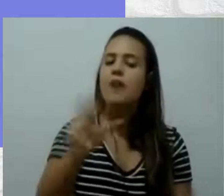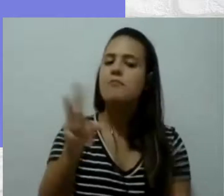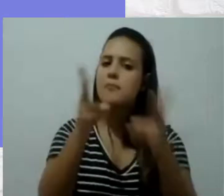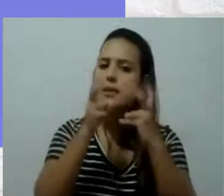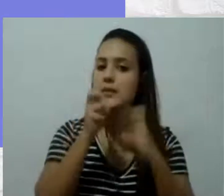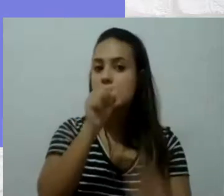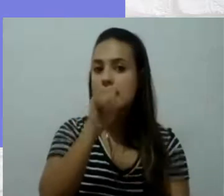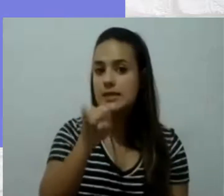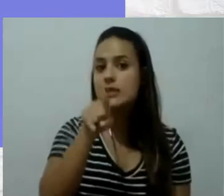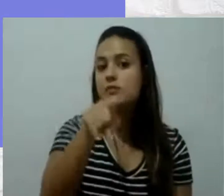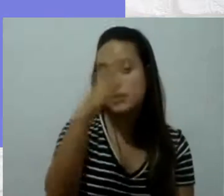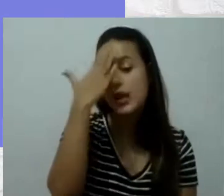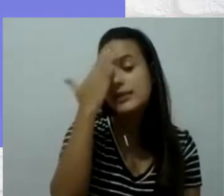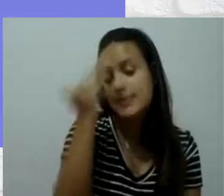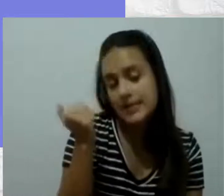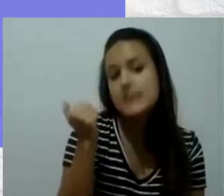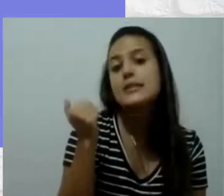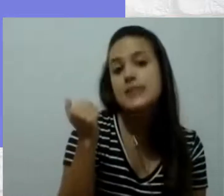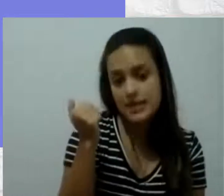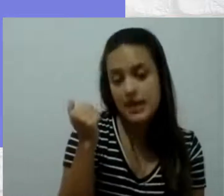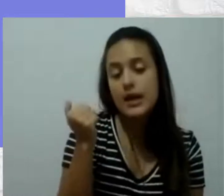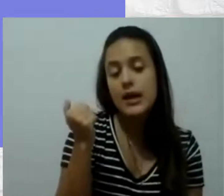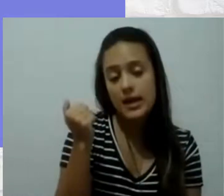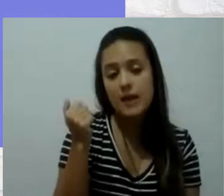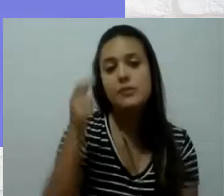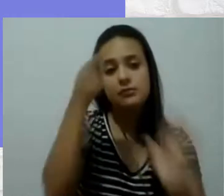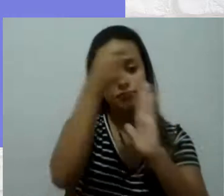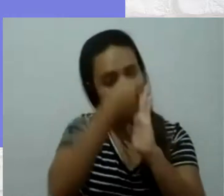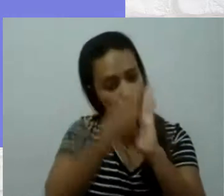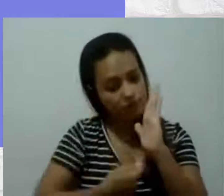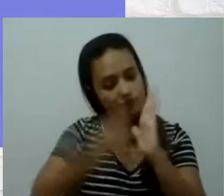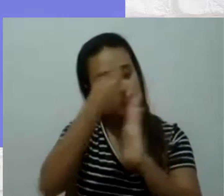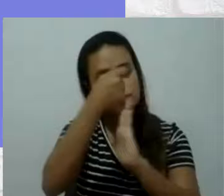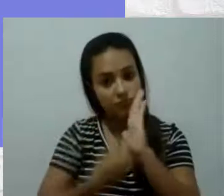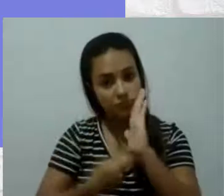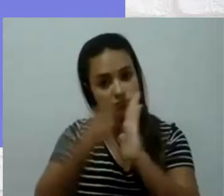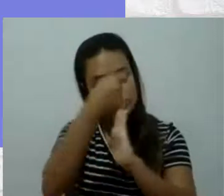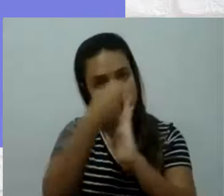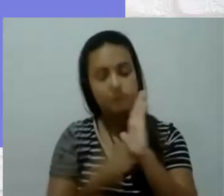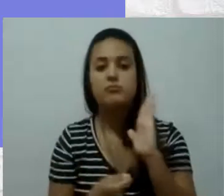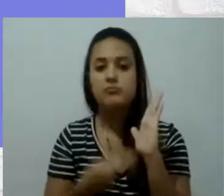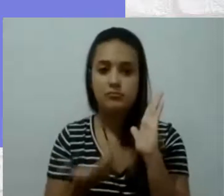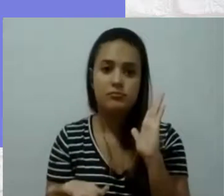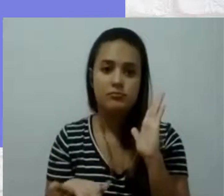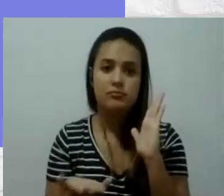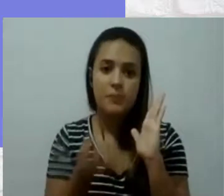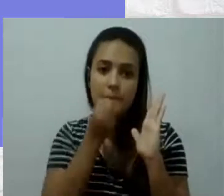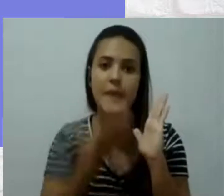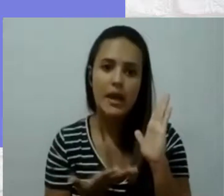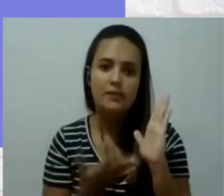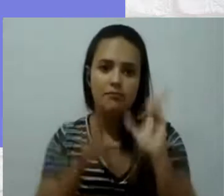entendeu? Ele vai perceber se você sabe, se você soube escrever